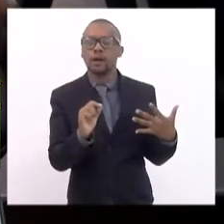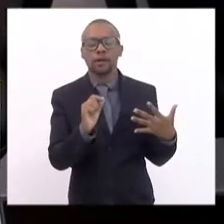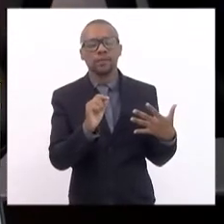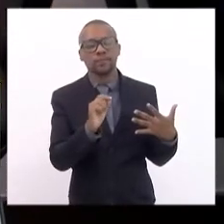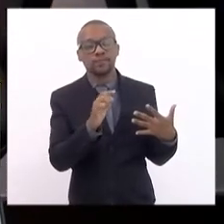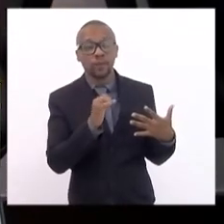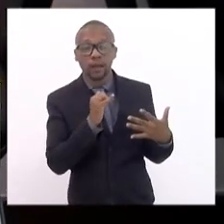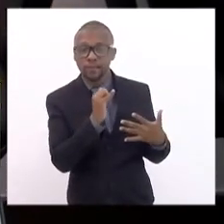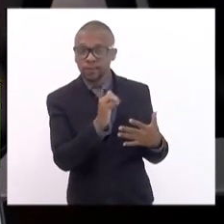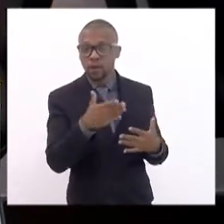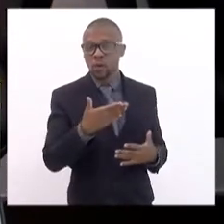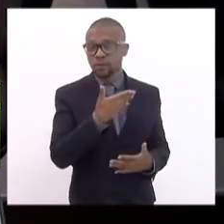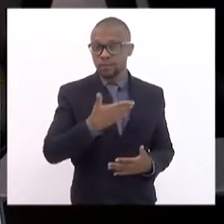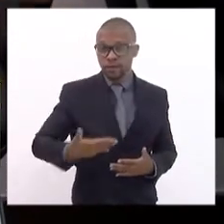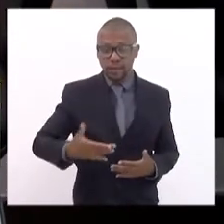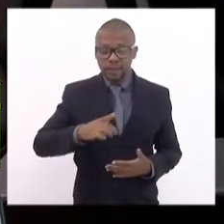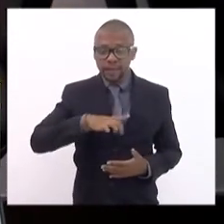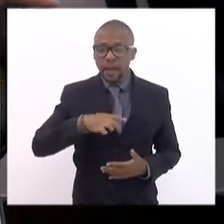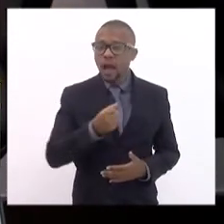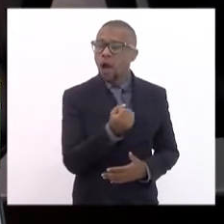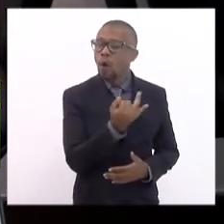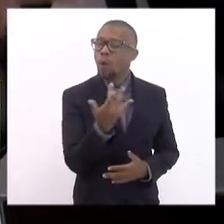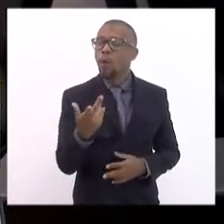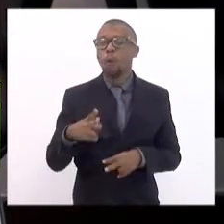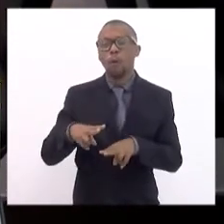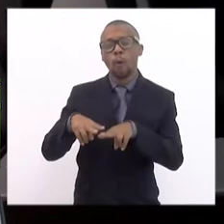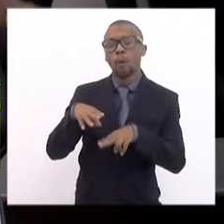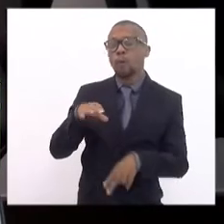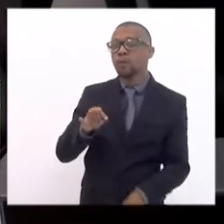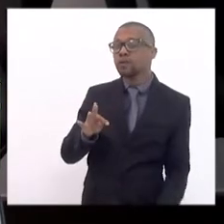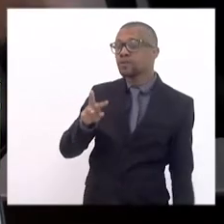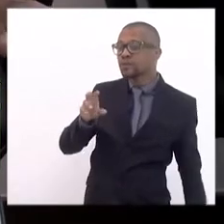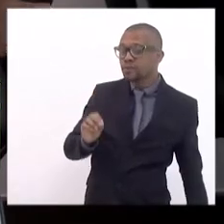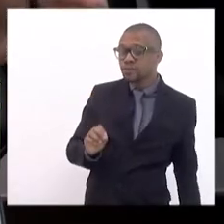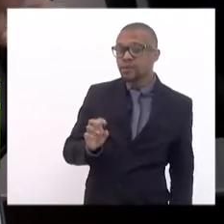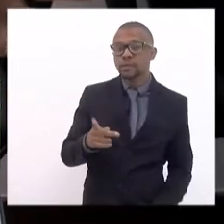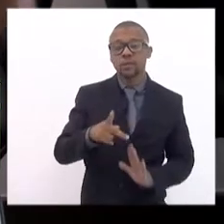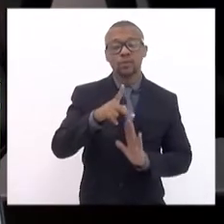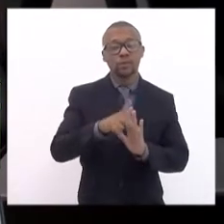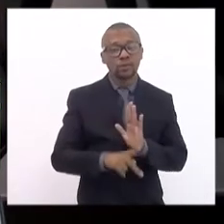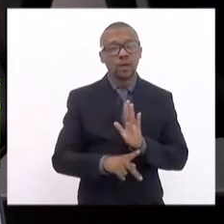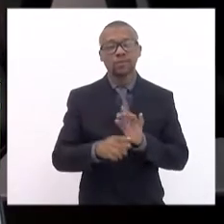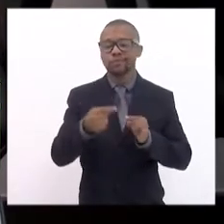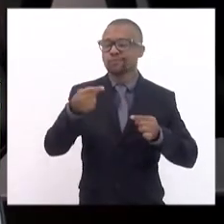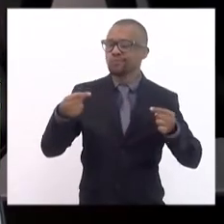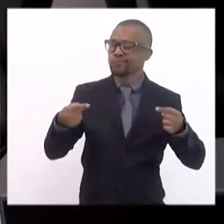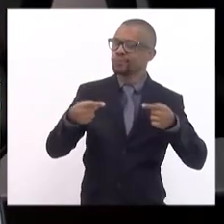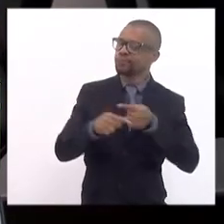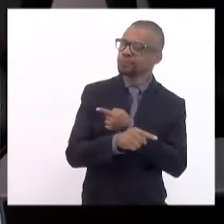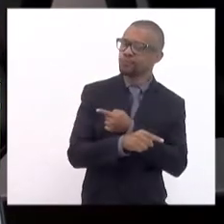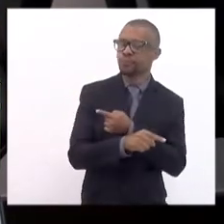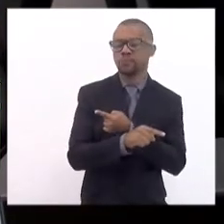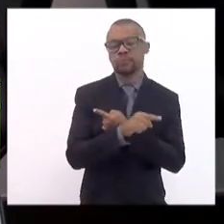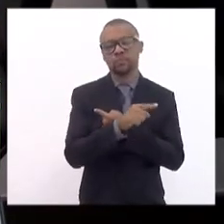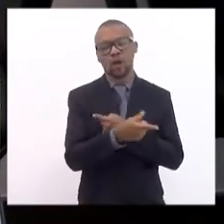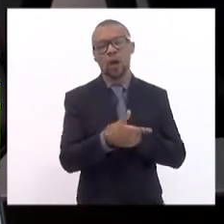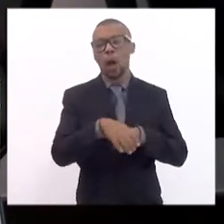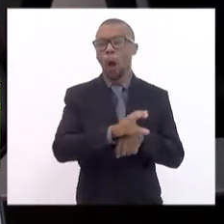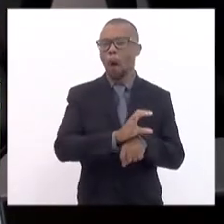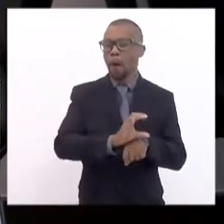se existe algum motivo para aquele projeto ser inconstitucional. Ele não está dizendo, na verdade, que o